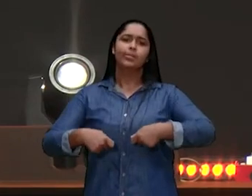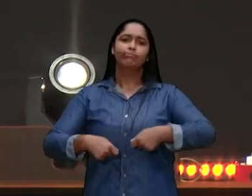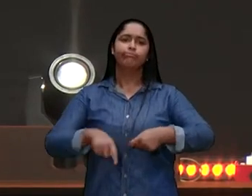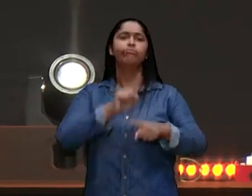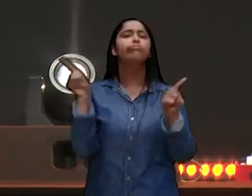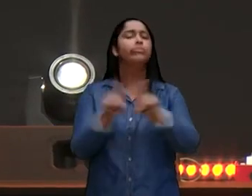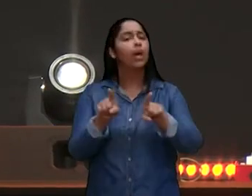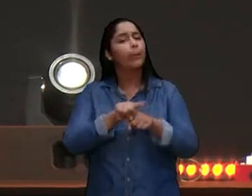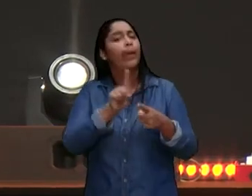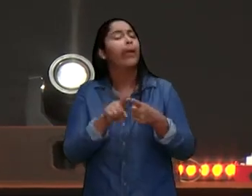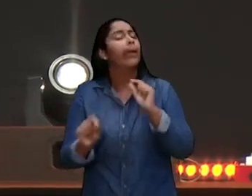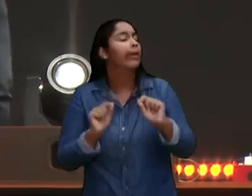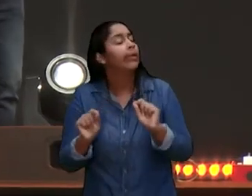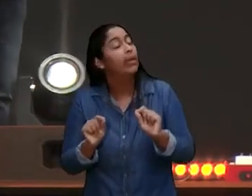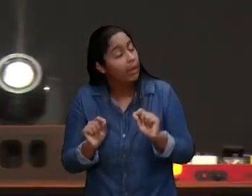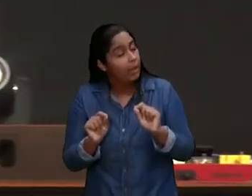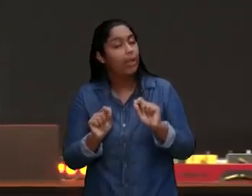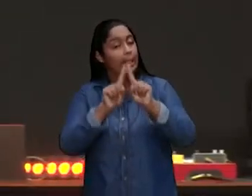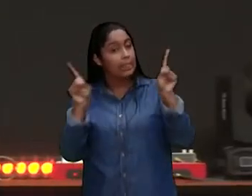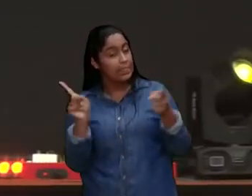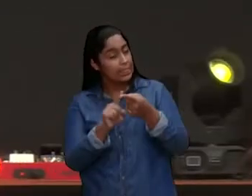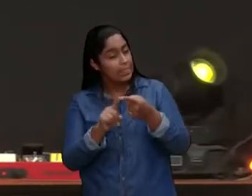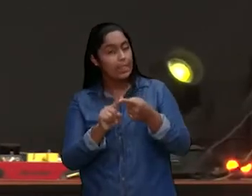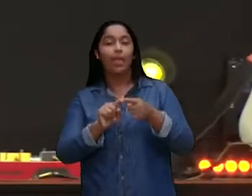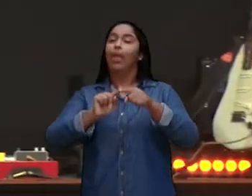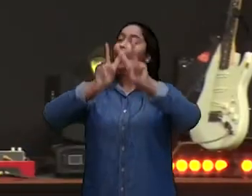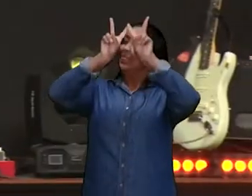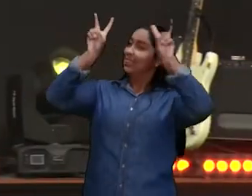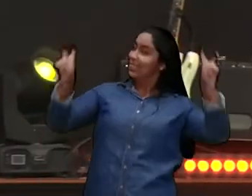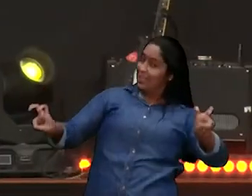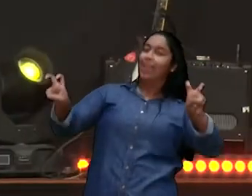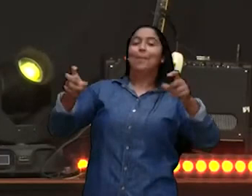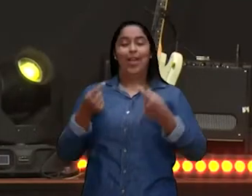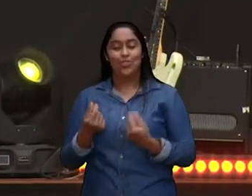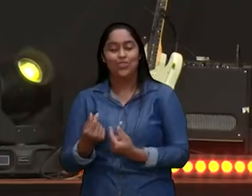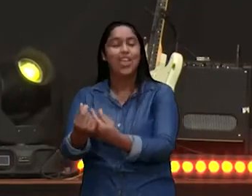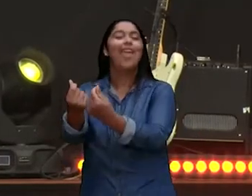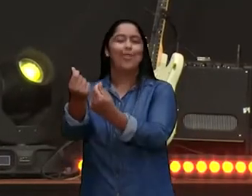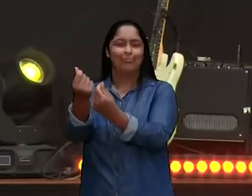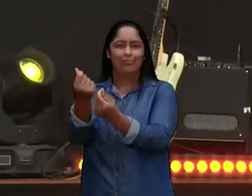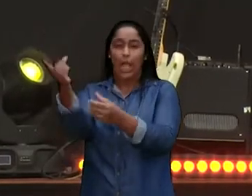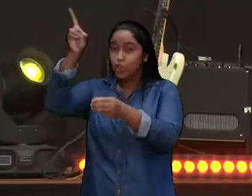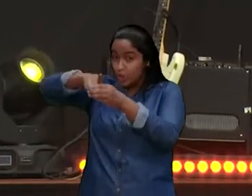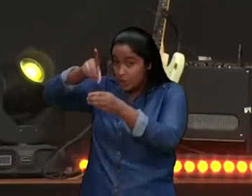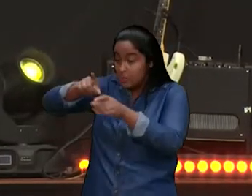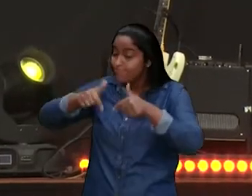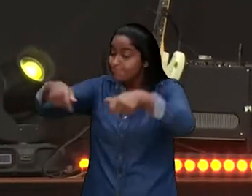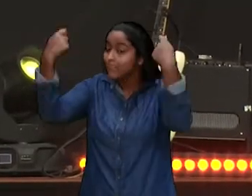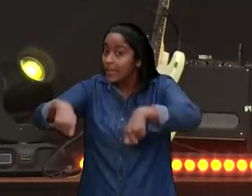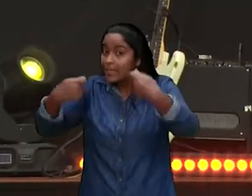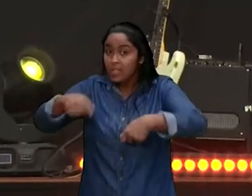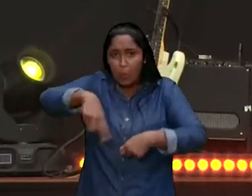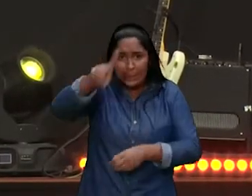o E aproveitou pela dinheiro não aproveitei para falar de endireitamento de postura se você quer o melhor de Deus